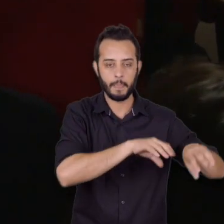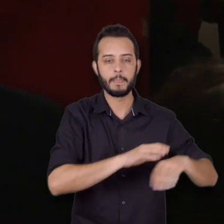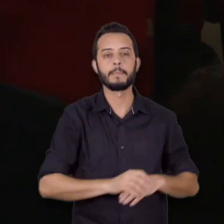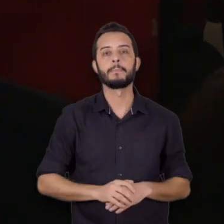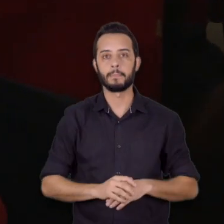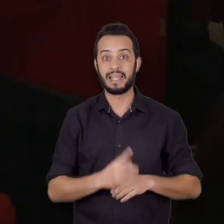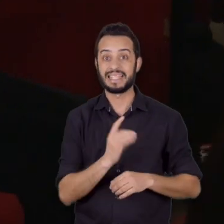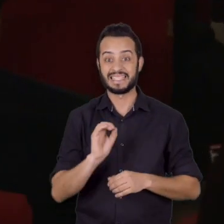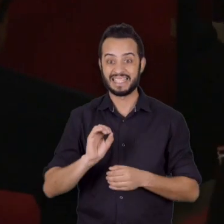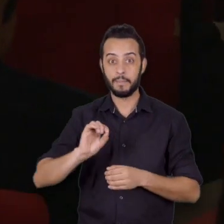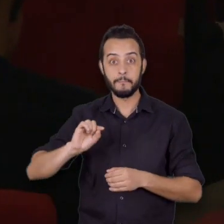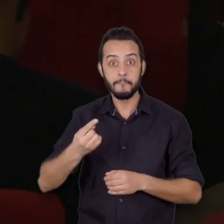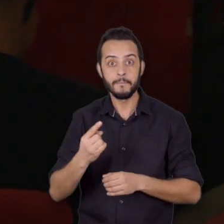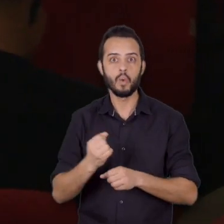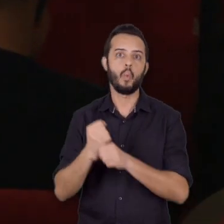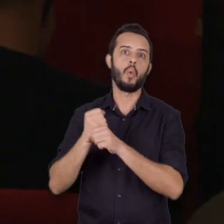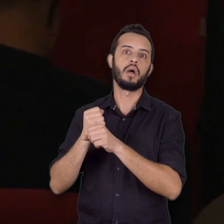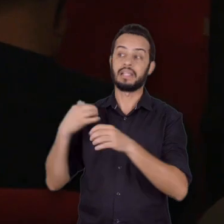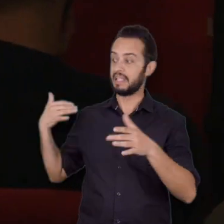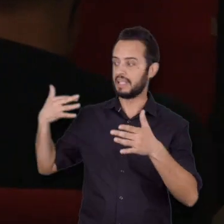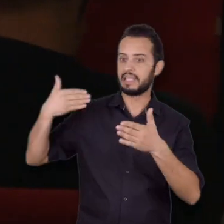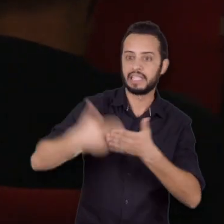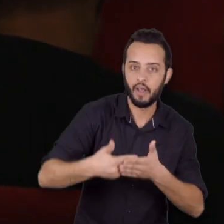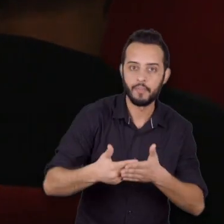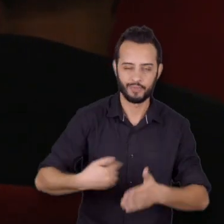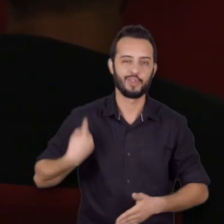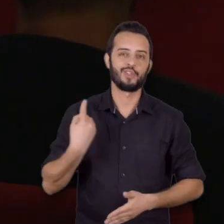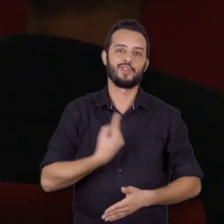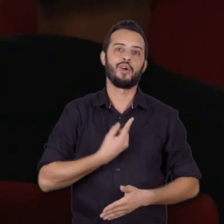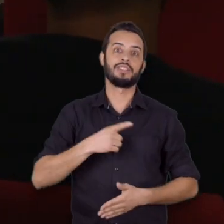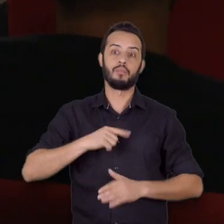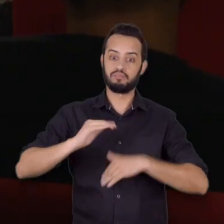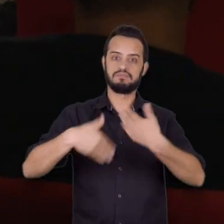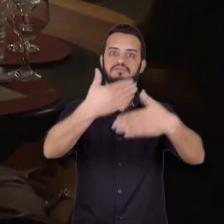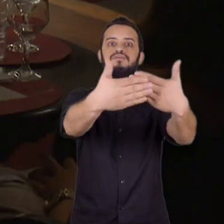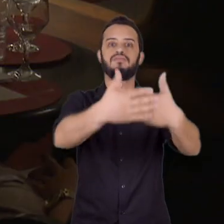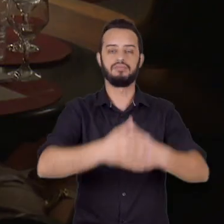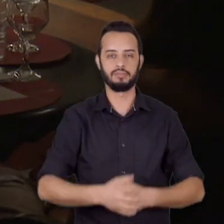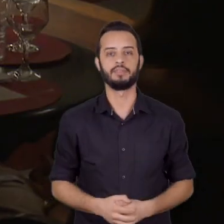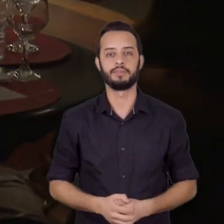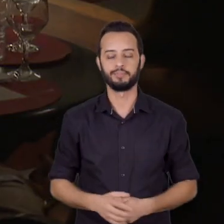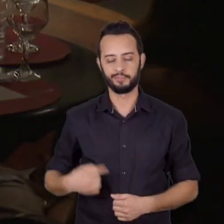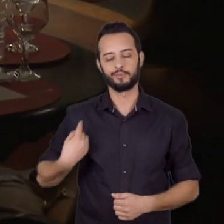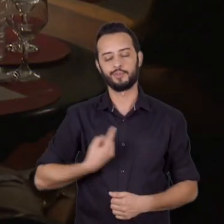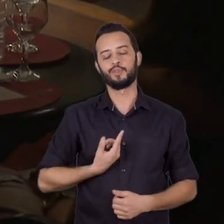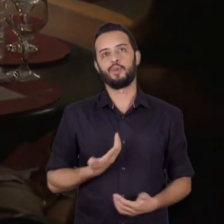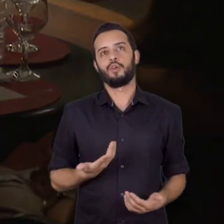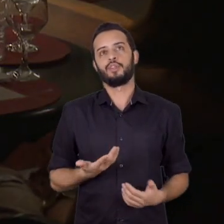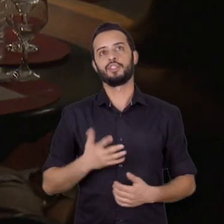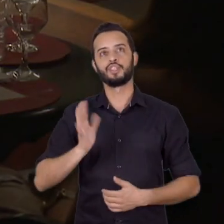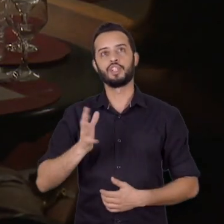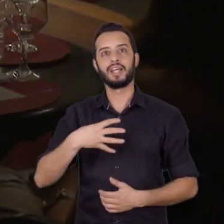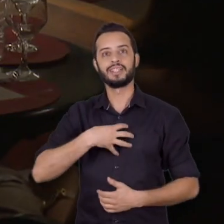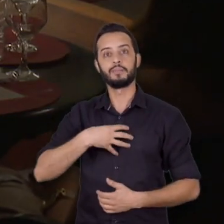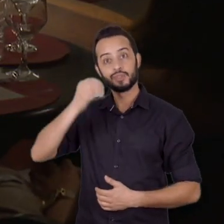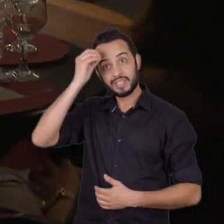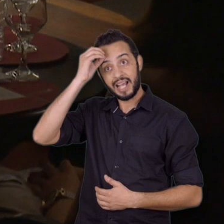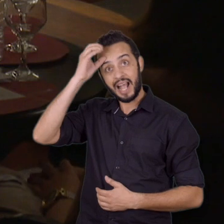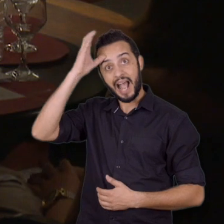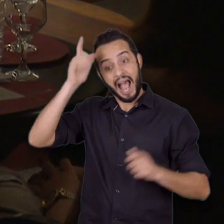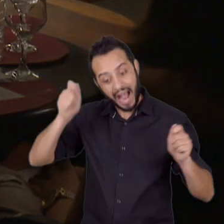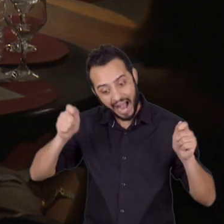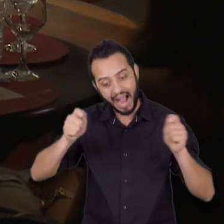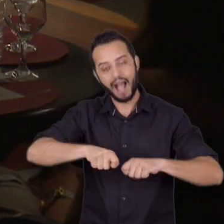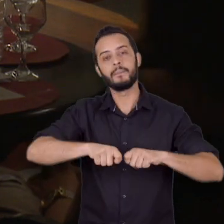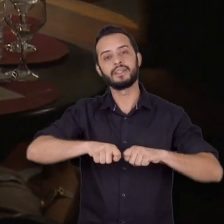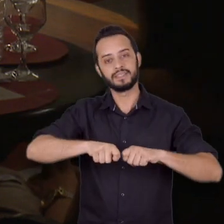a 100 mil anos. E de 100 mil anos para cá é que a gente teve essa grande aceleração. Então, somos seres virtuais por natureza. Quando